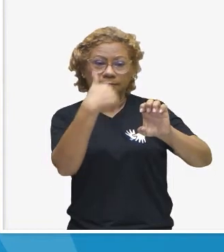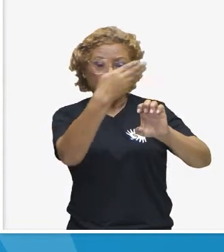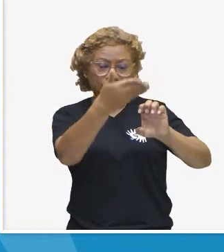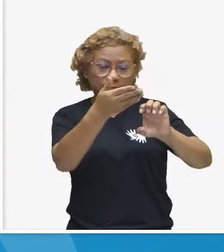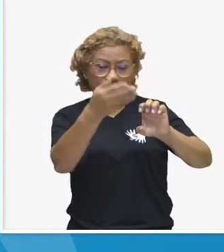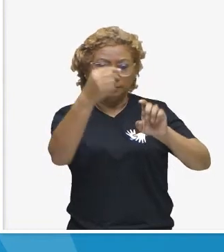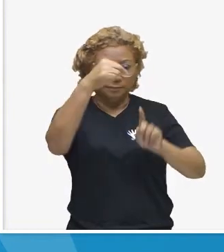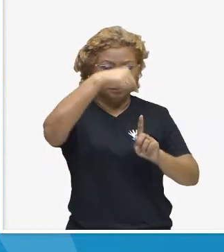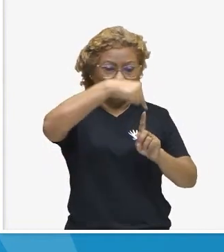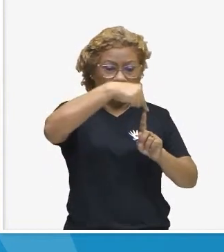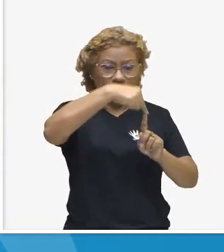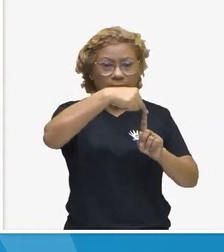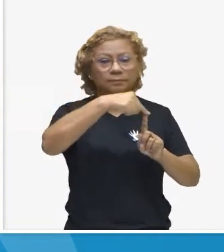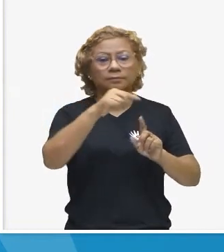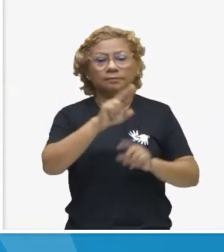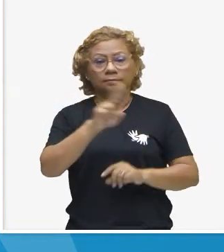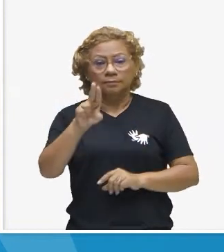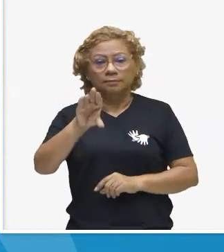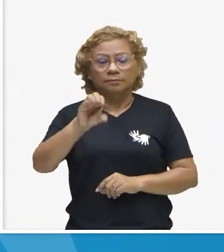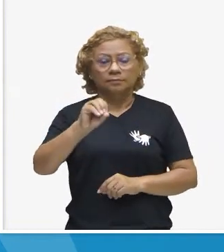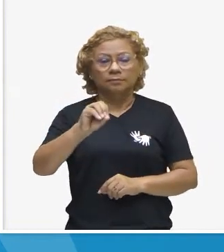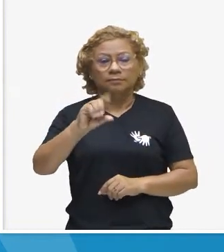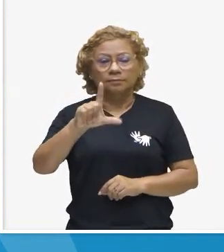Ó? Colaterais quer dizer